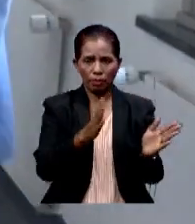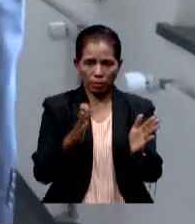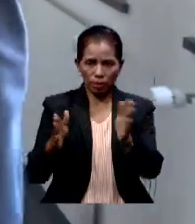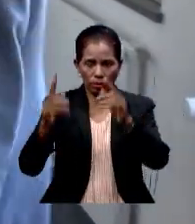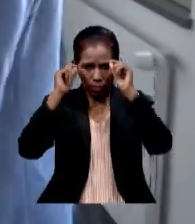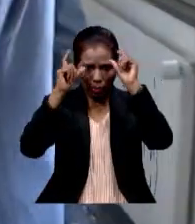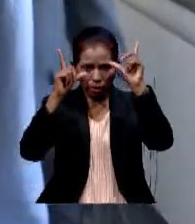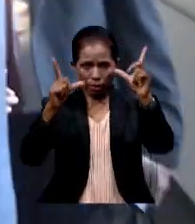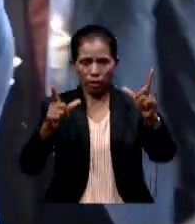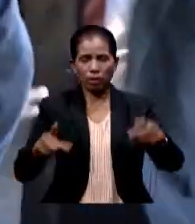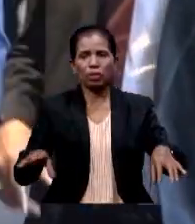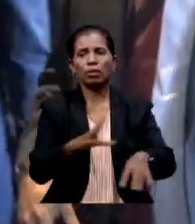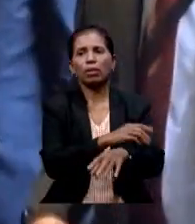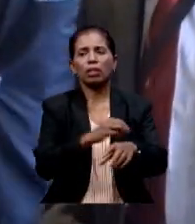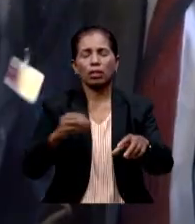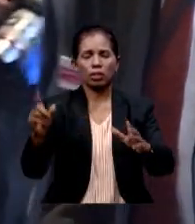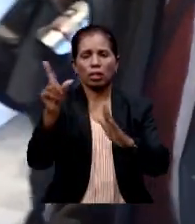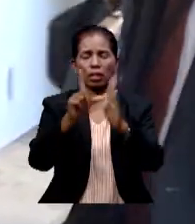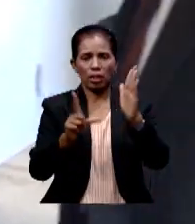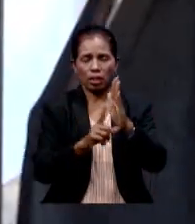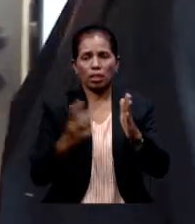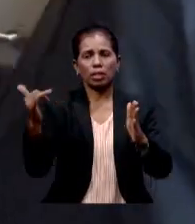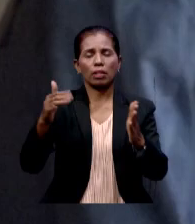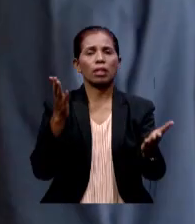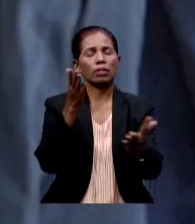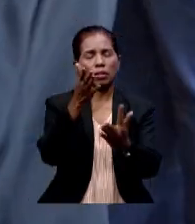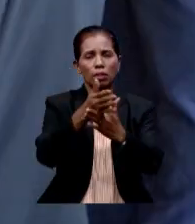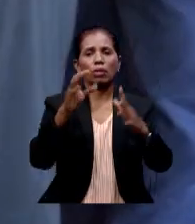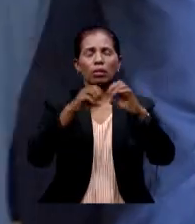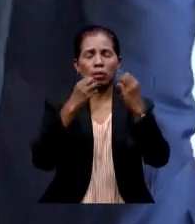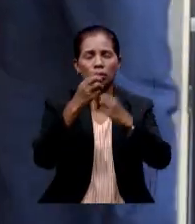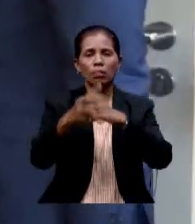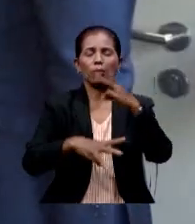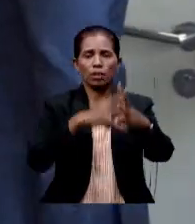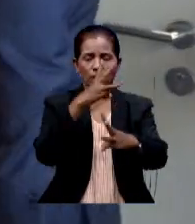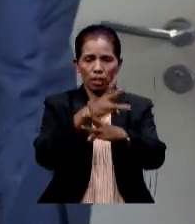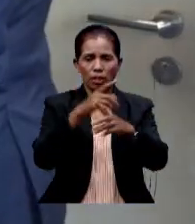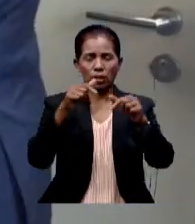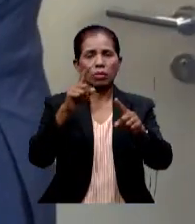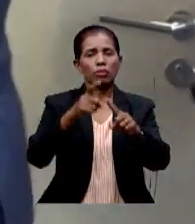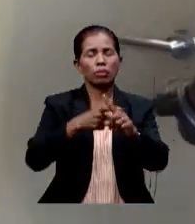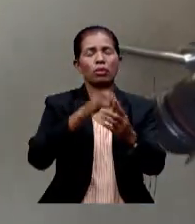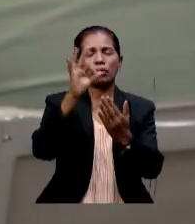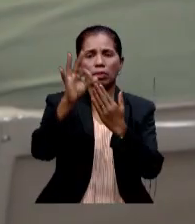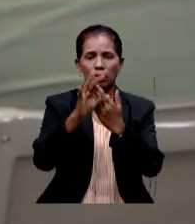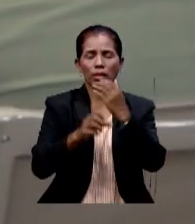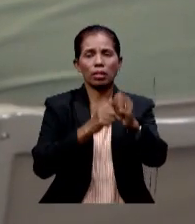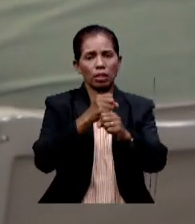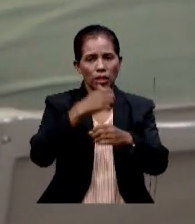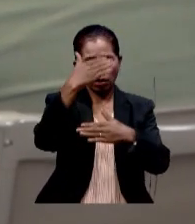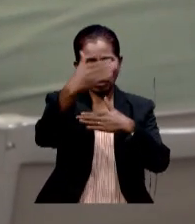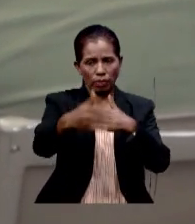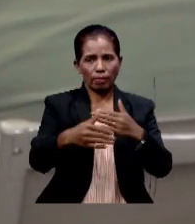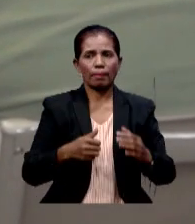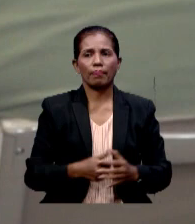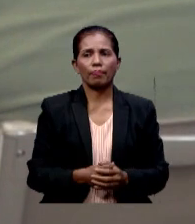Timor-Leste nian, hodi conclui normas legal Sira atuadere ba Organização Mundial ne, ia fulan fevereiro,